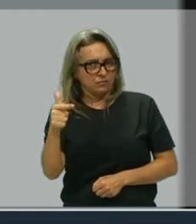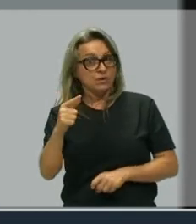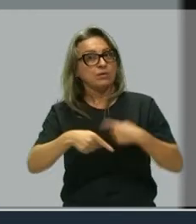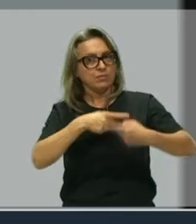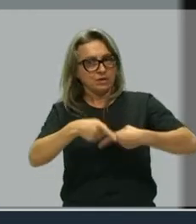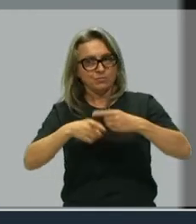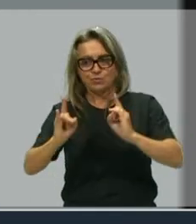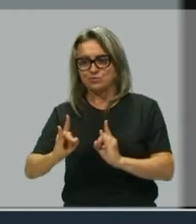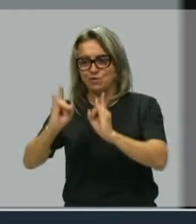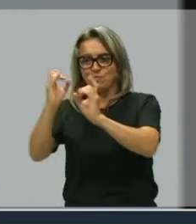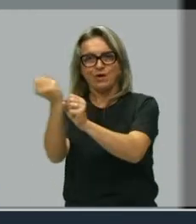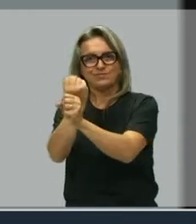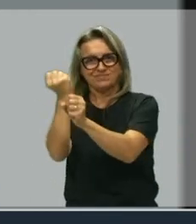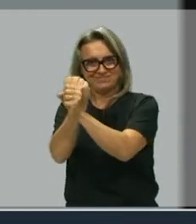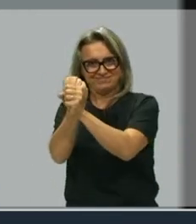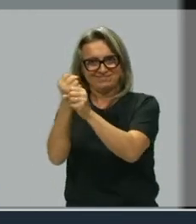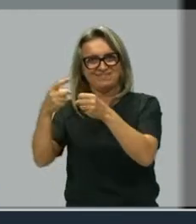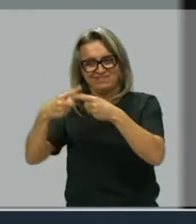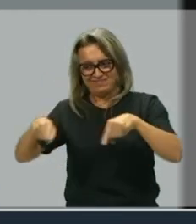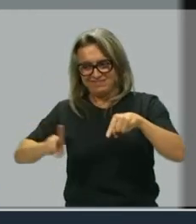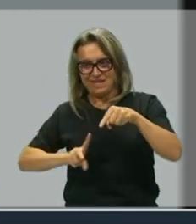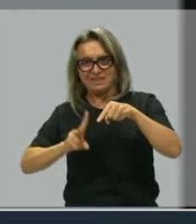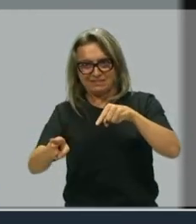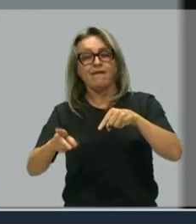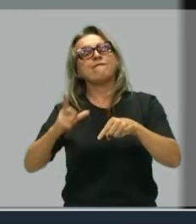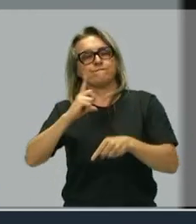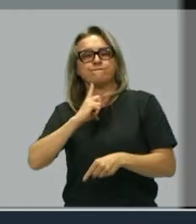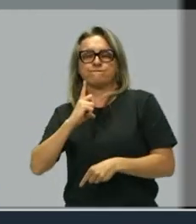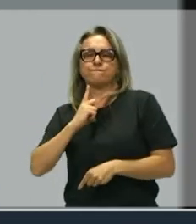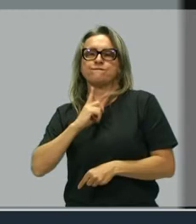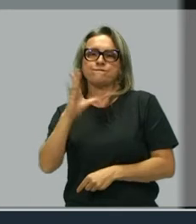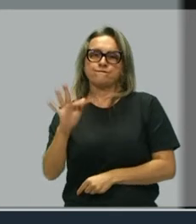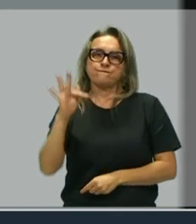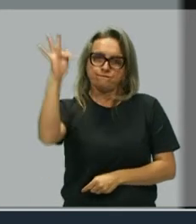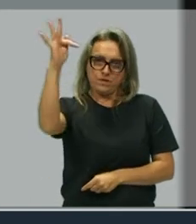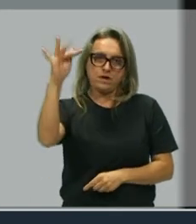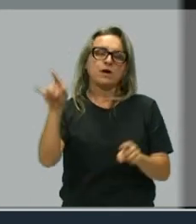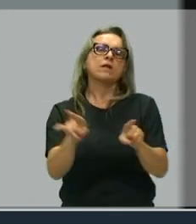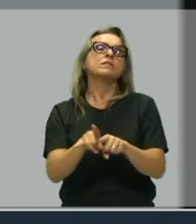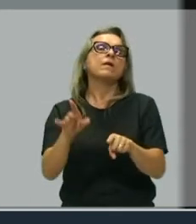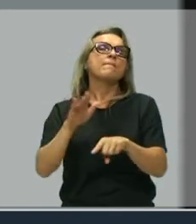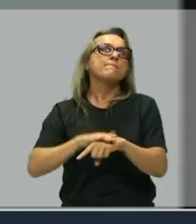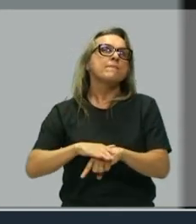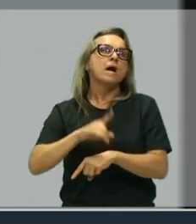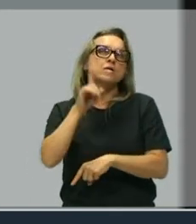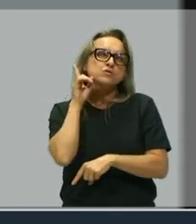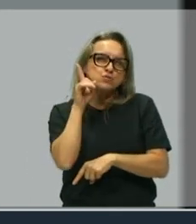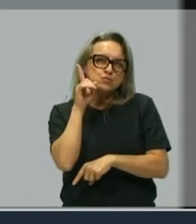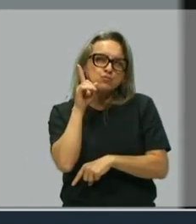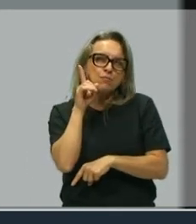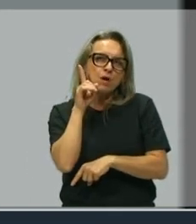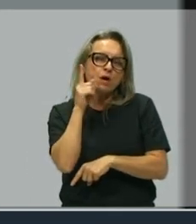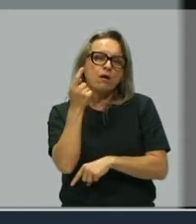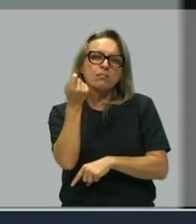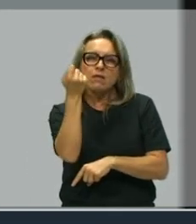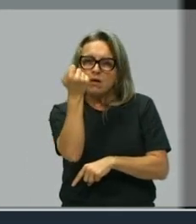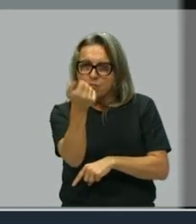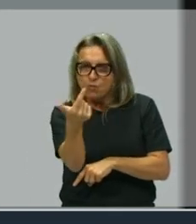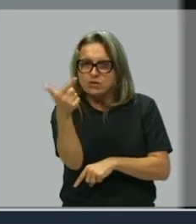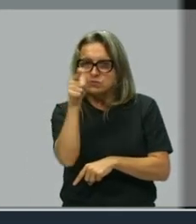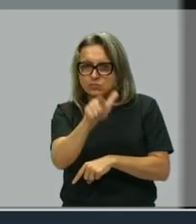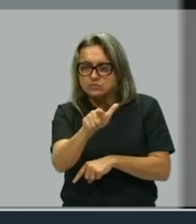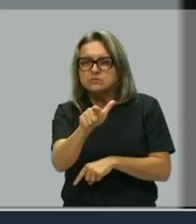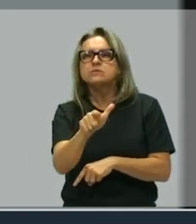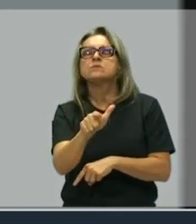temos uma outra que está sendo conquistada também pela Associação Madre Teresa, que tem nos ajudado na construção,